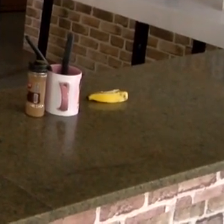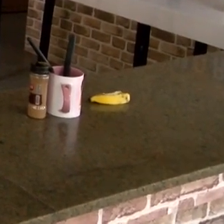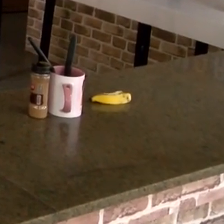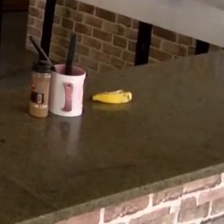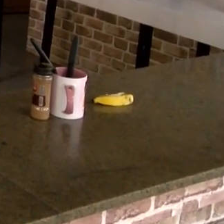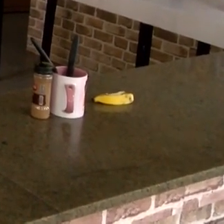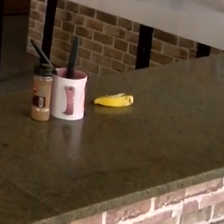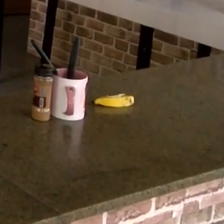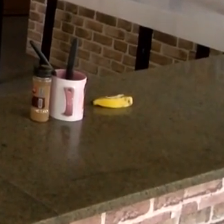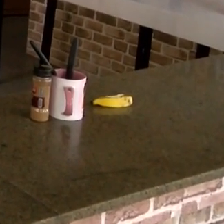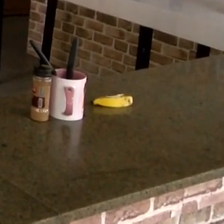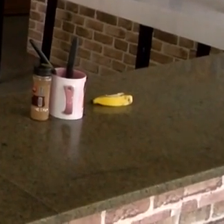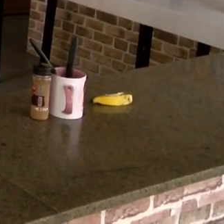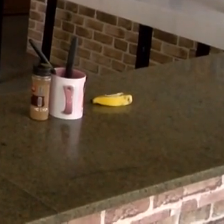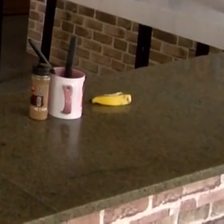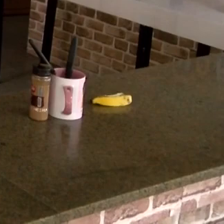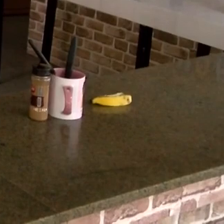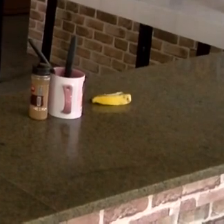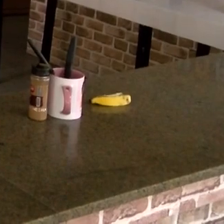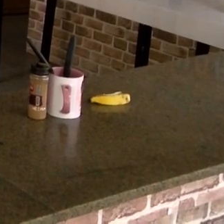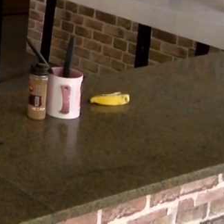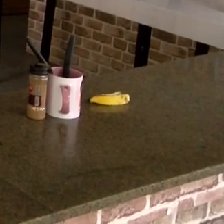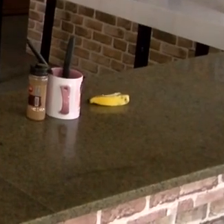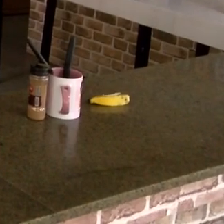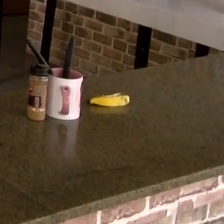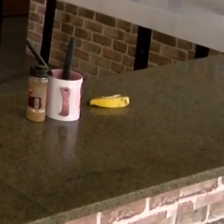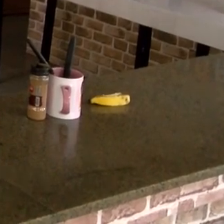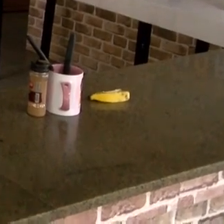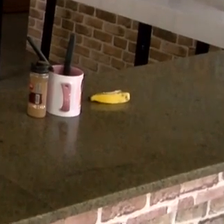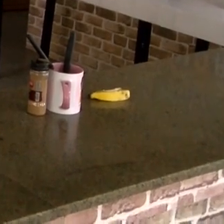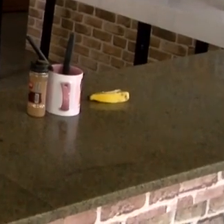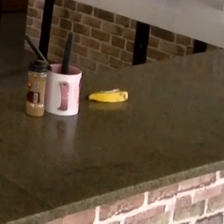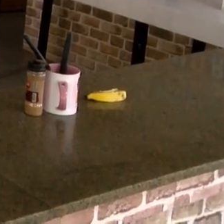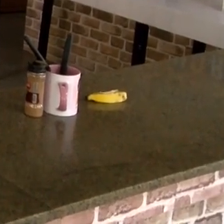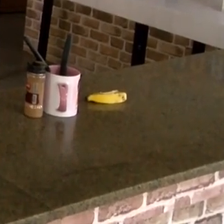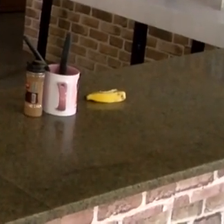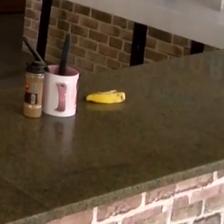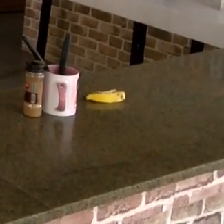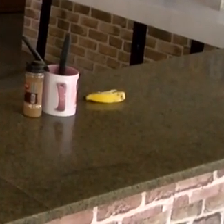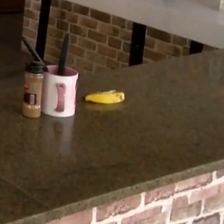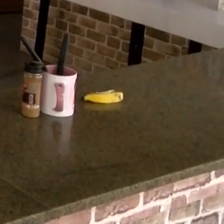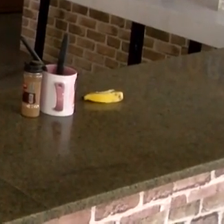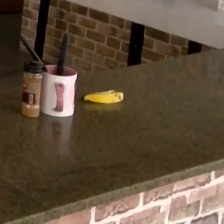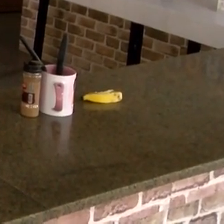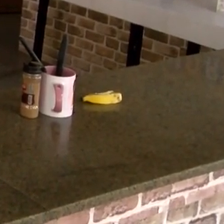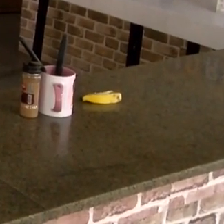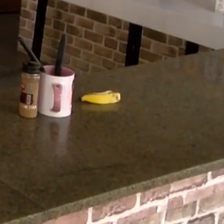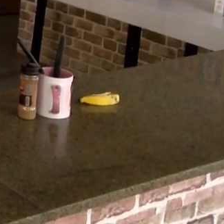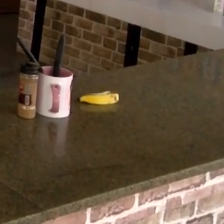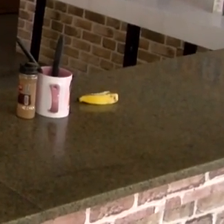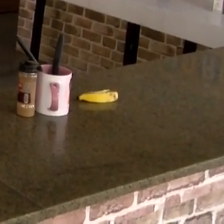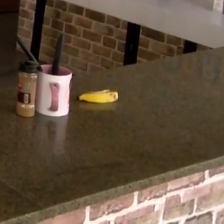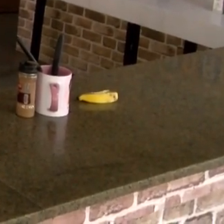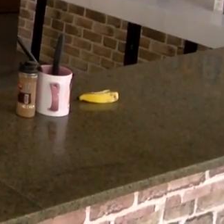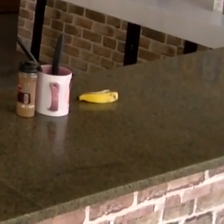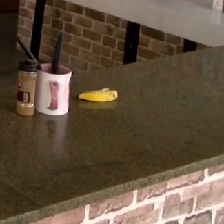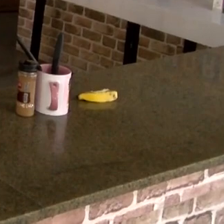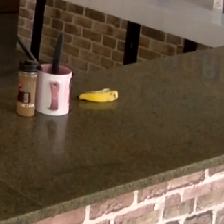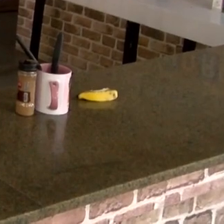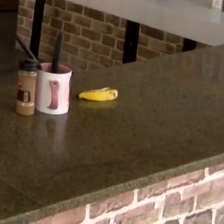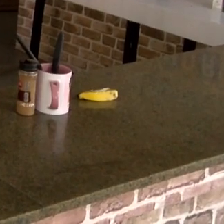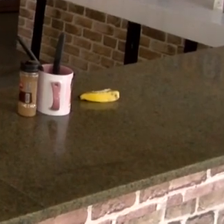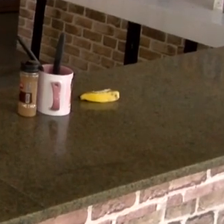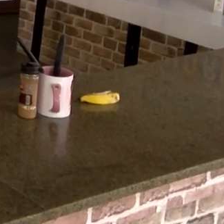4. Beijo, Clarissa! Beijo pra todo mundo da Manuel Rolim. Gente, a gente tá muito chique, viu, Pacaquinho Tião? Não teve